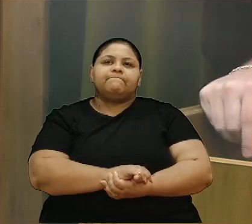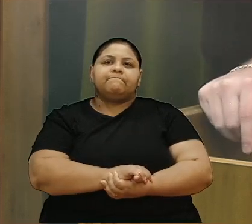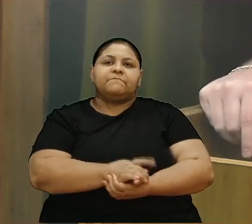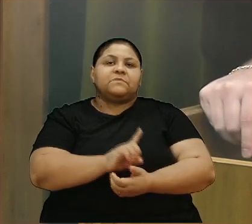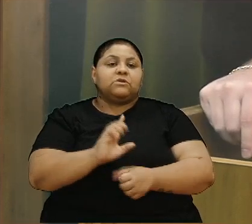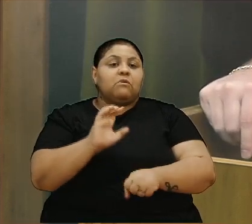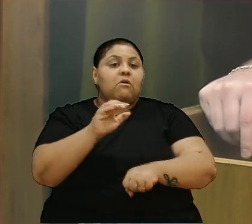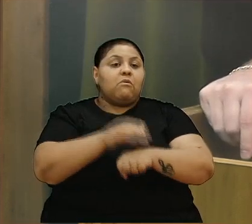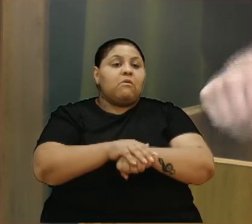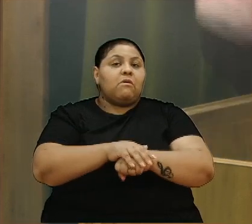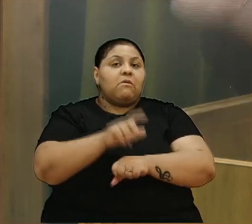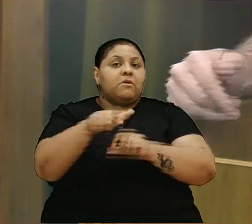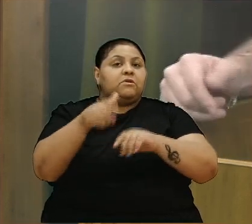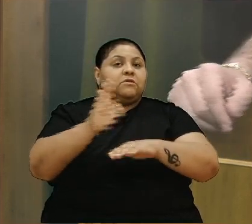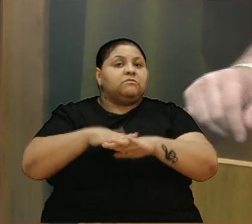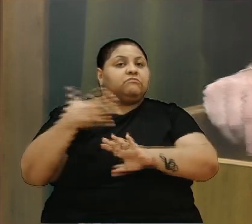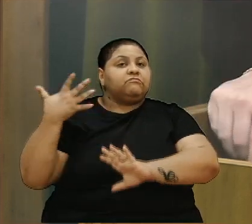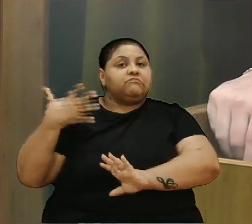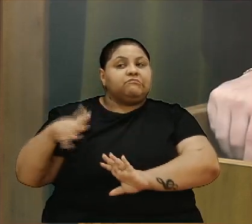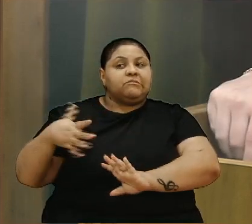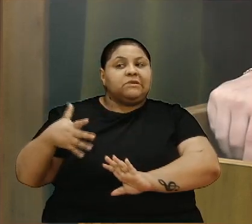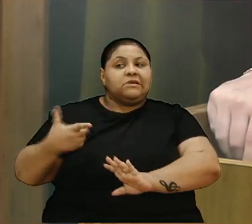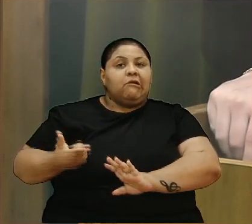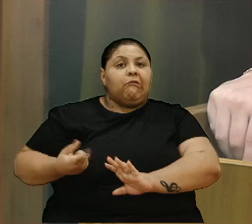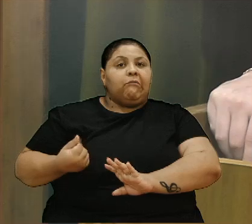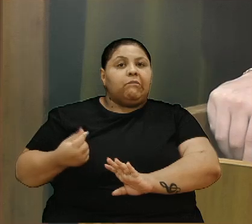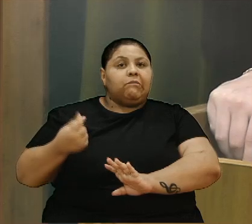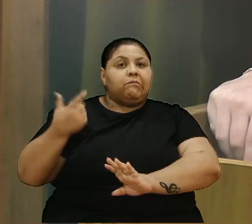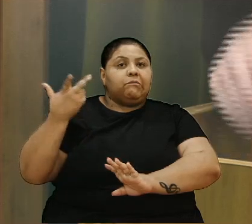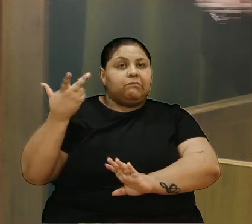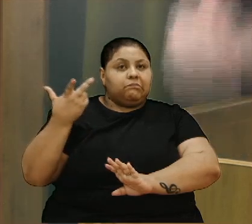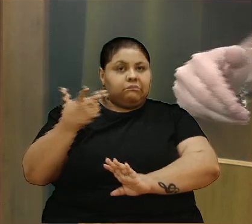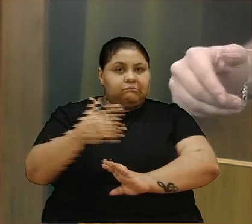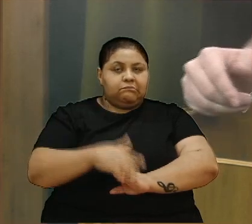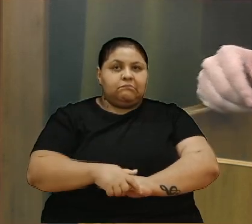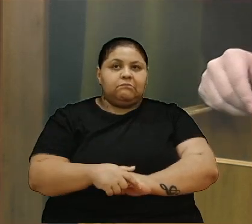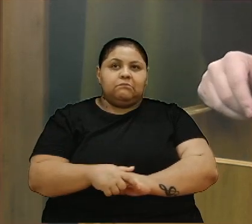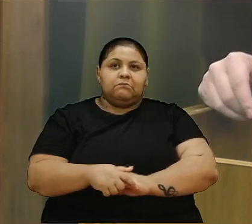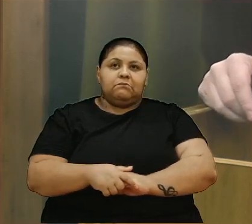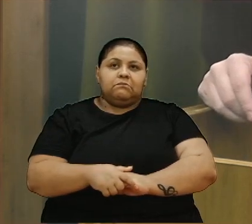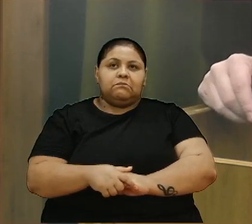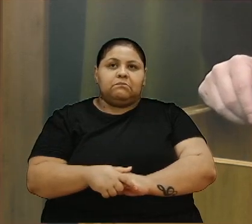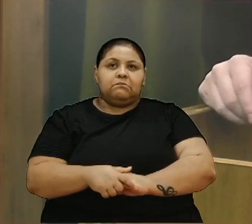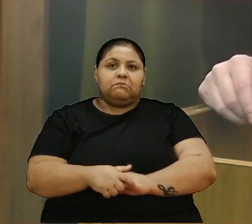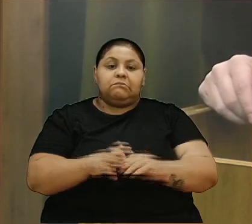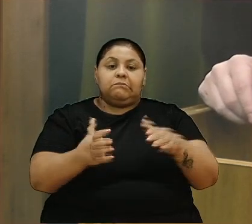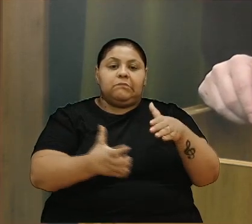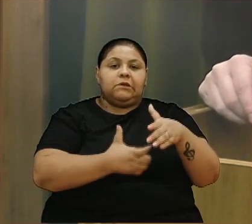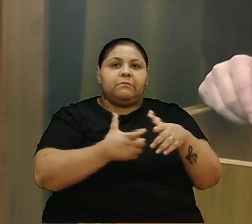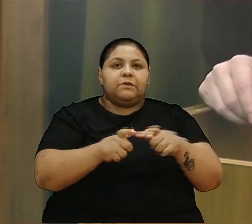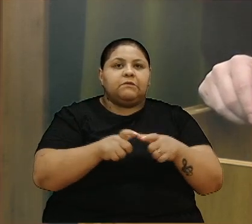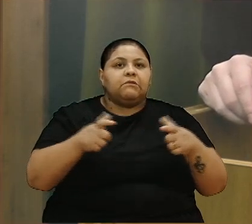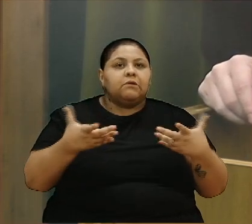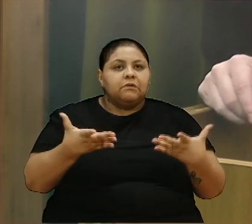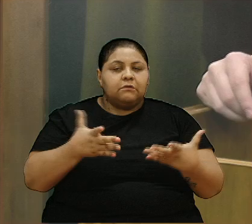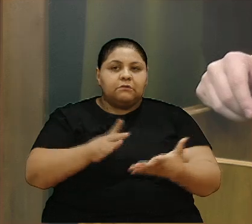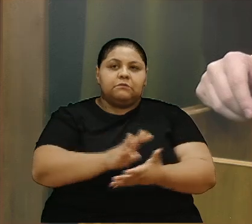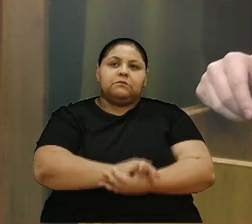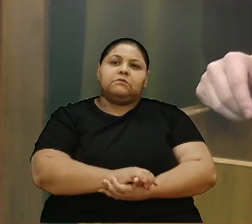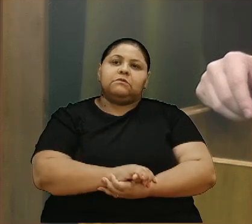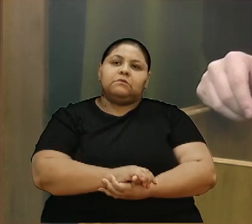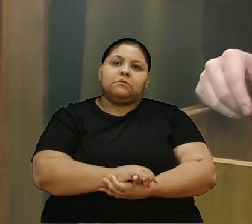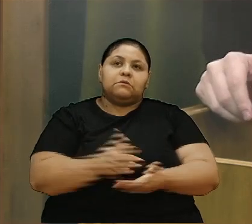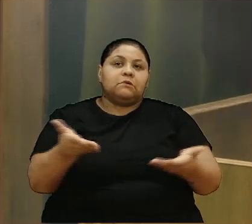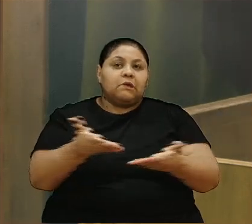no mais rico, não cai no milionário, não cai nas grandes empresas. Que